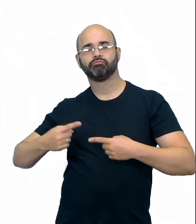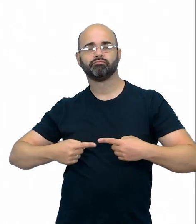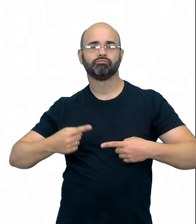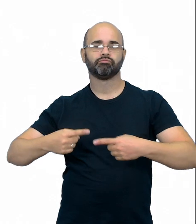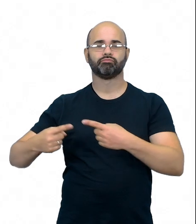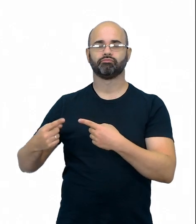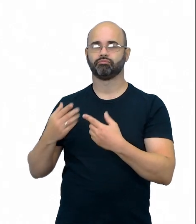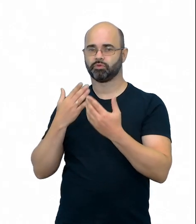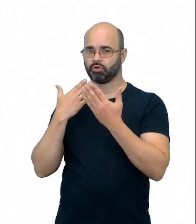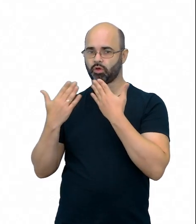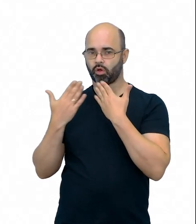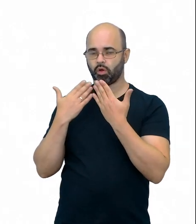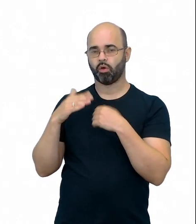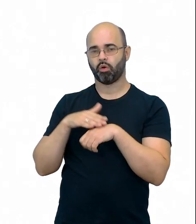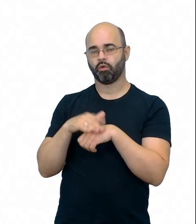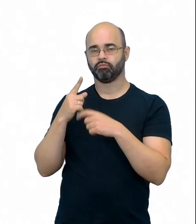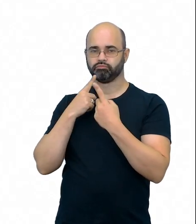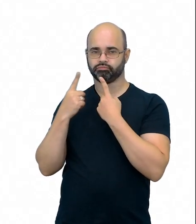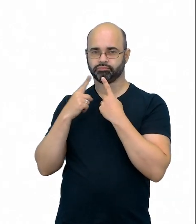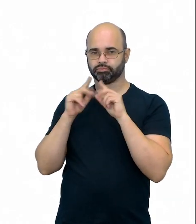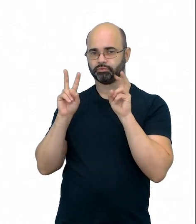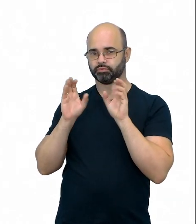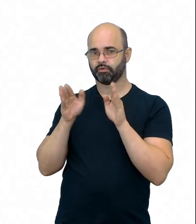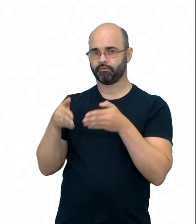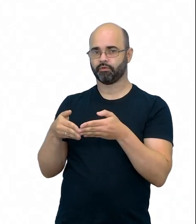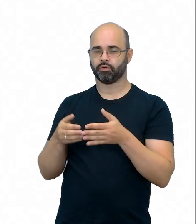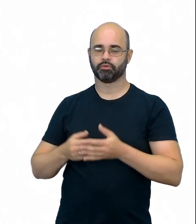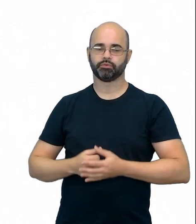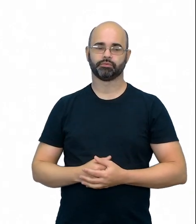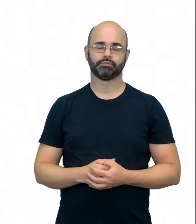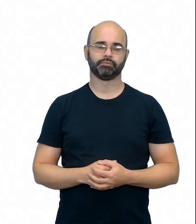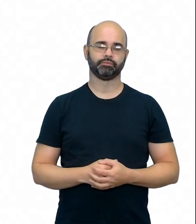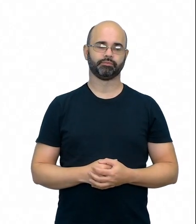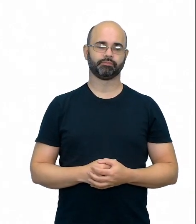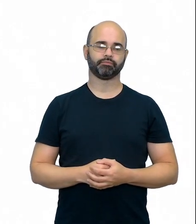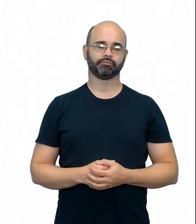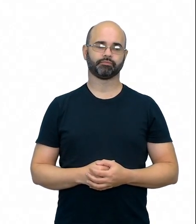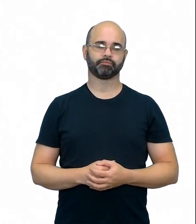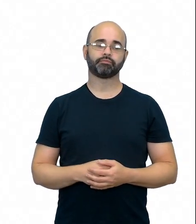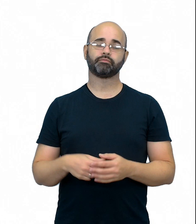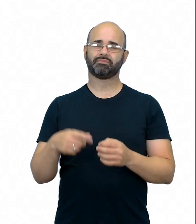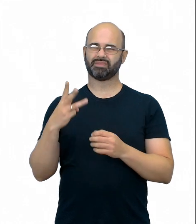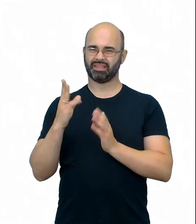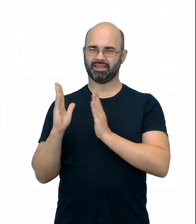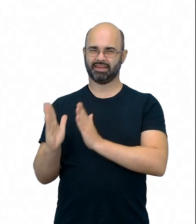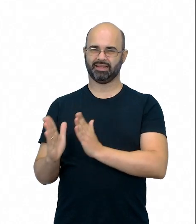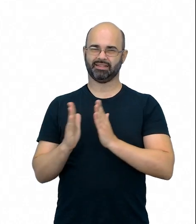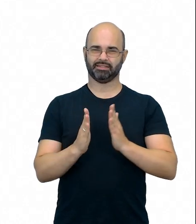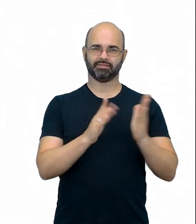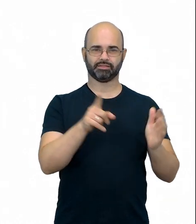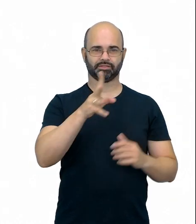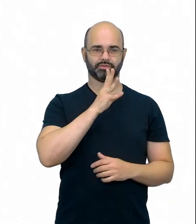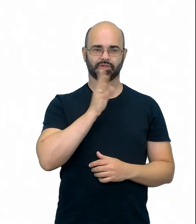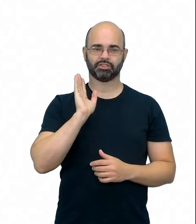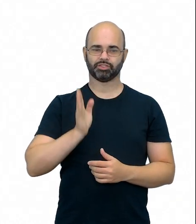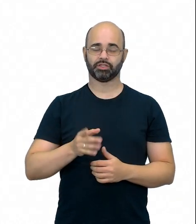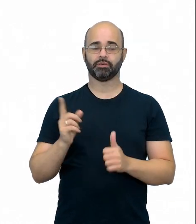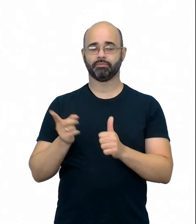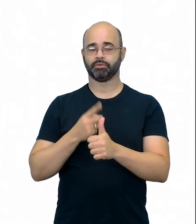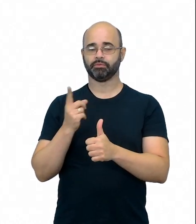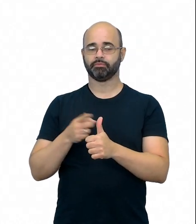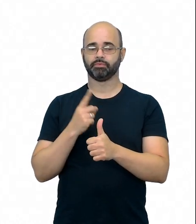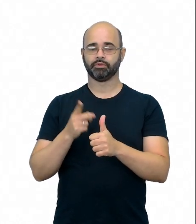conhecem a sequência da agenda, temos 3 momentos, então, na nossa formação. No primeiro momento, vamos analisar